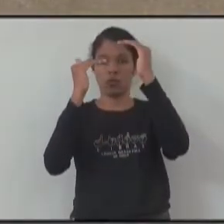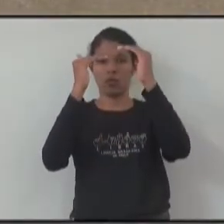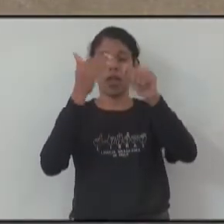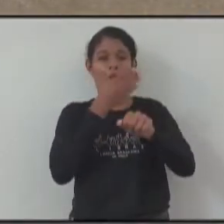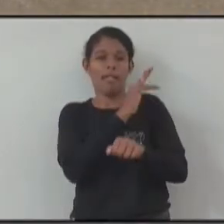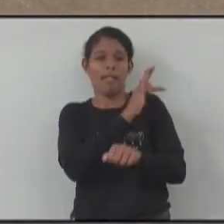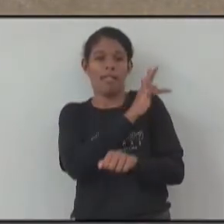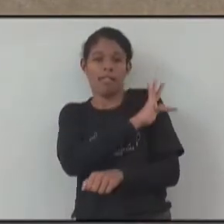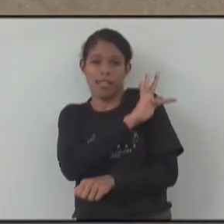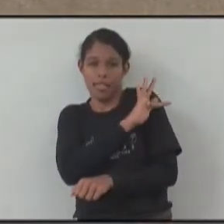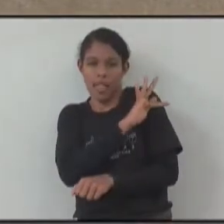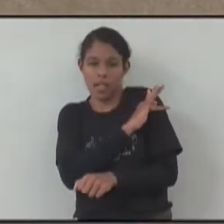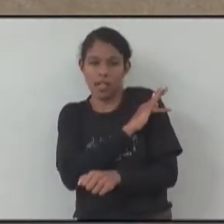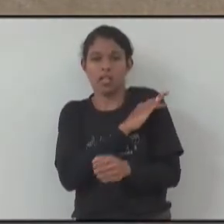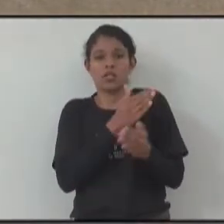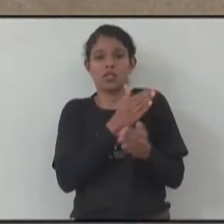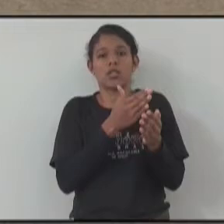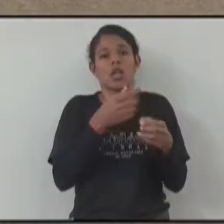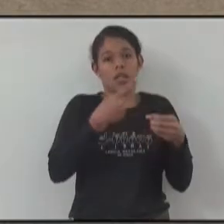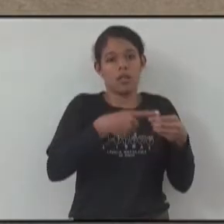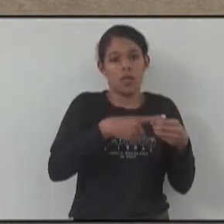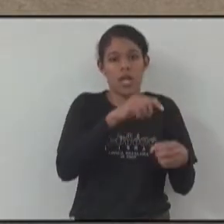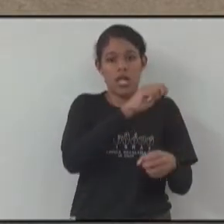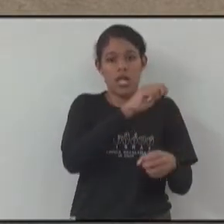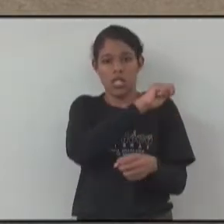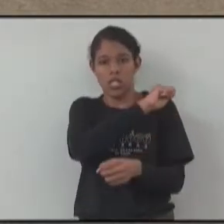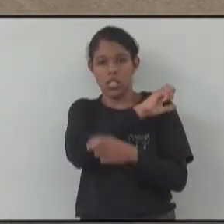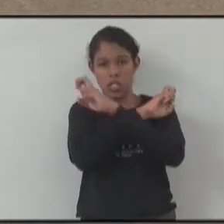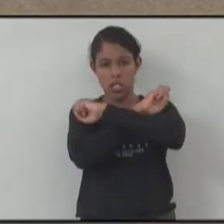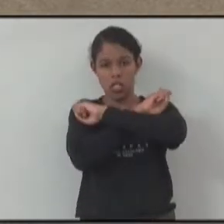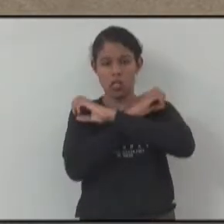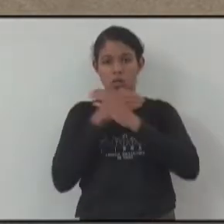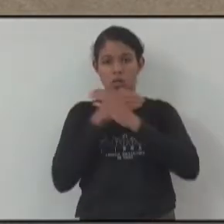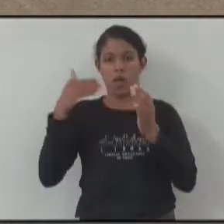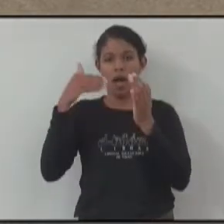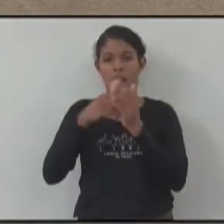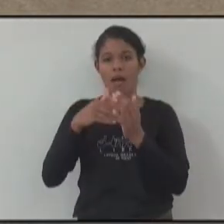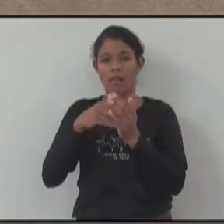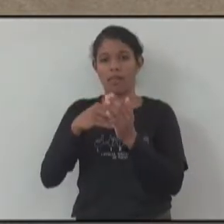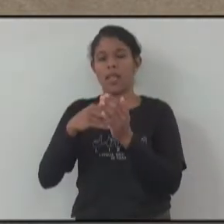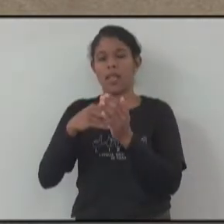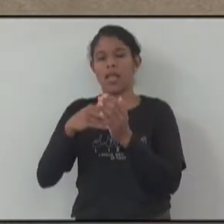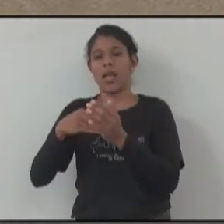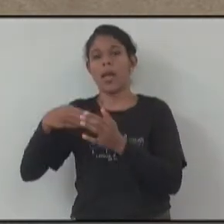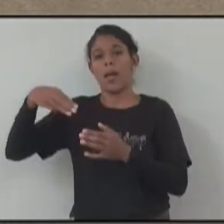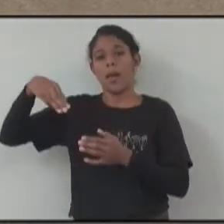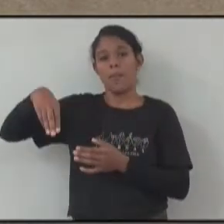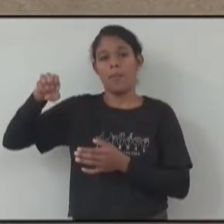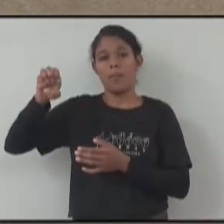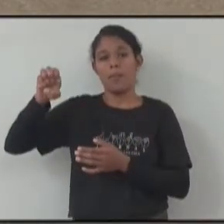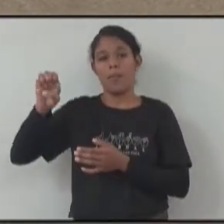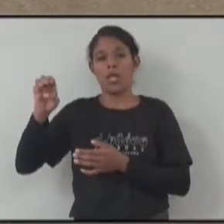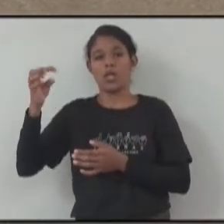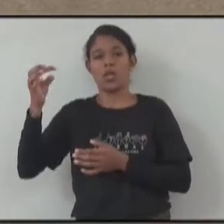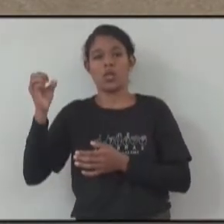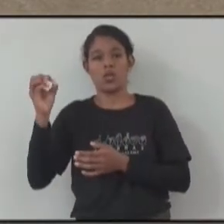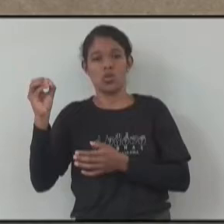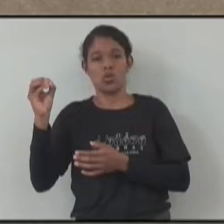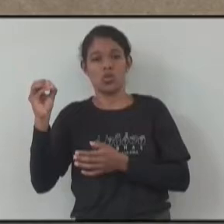Oriente Médio, no Vale Fértil, no Crescente Fértil, a terra entre os rios, mas ela foi